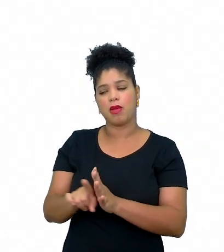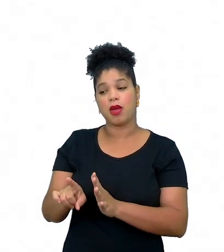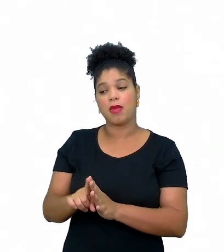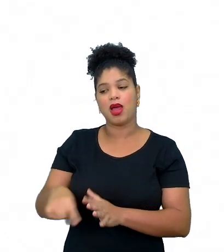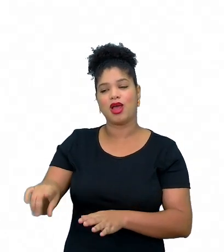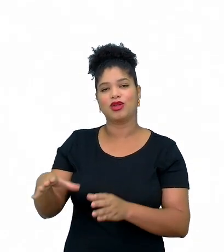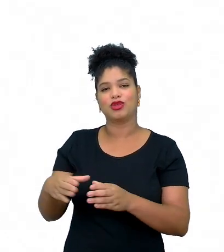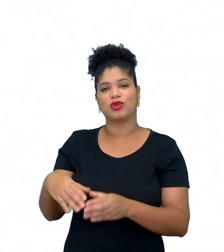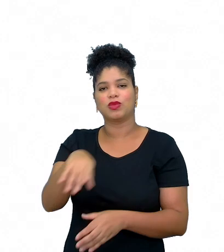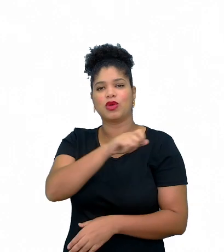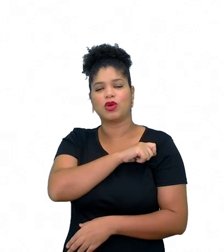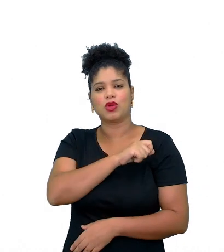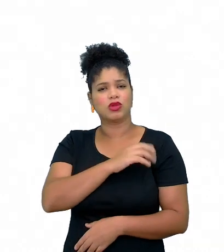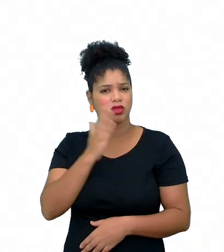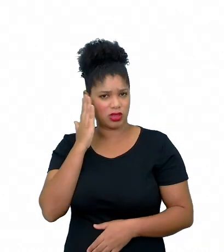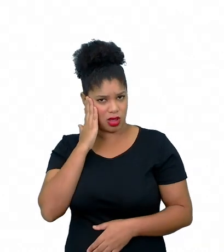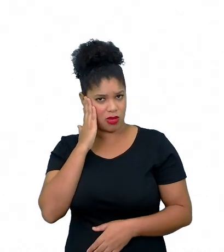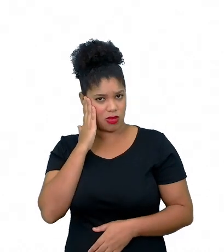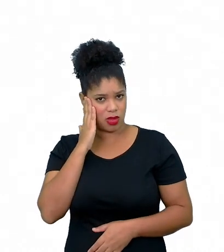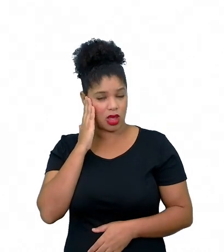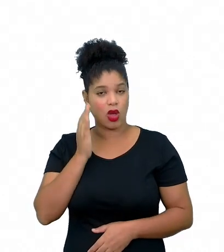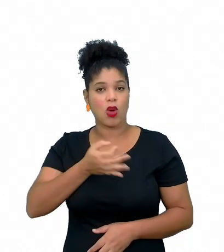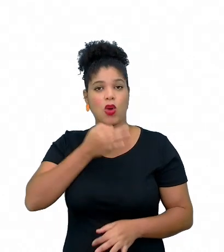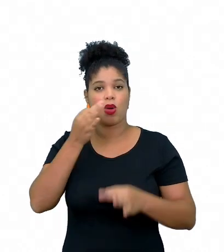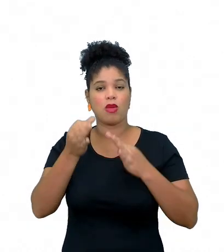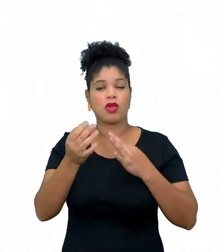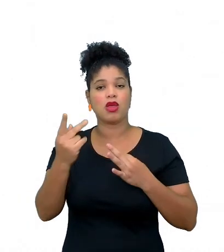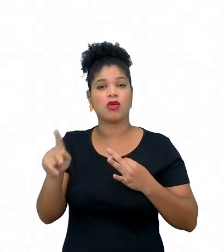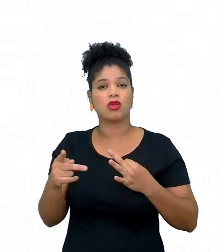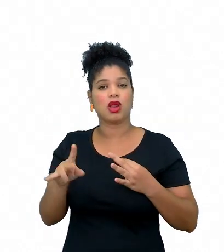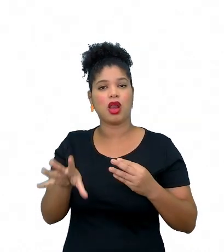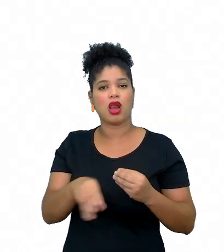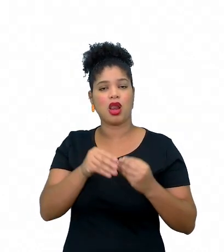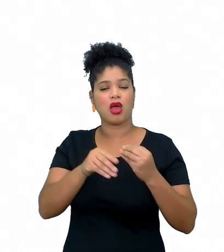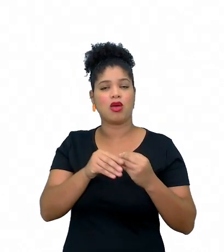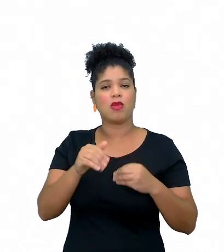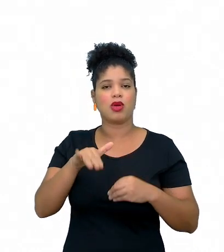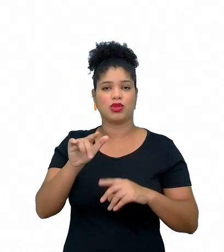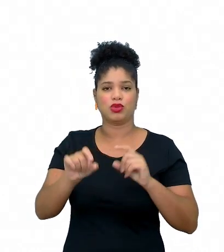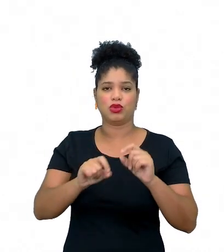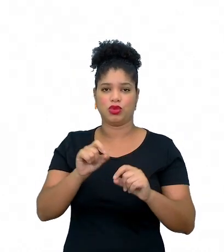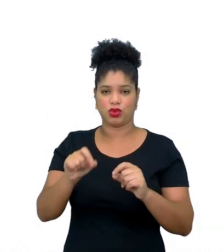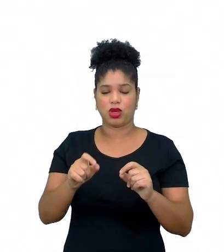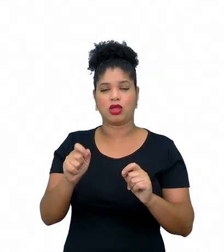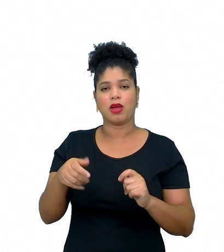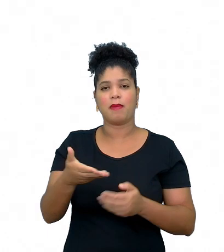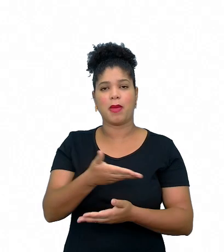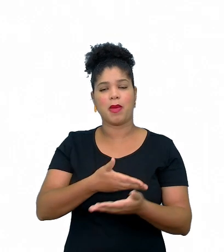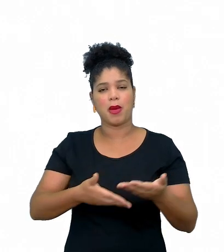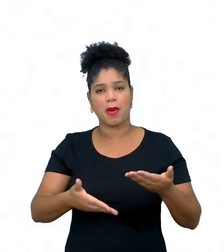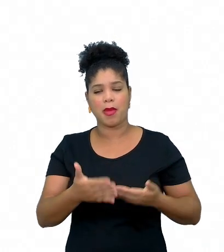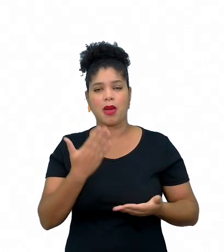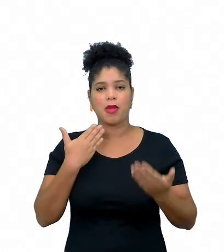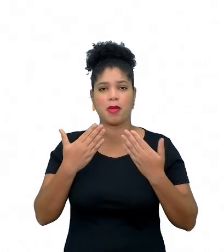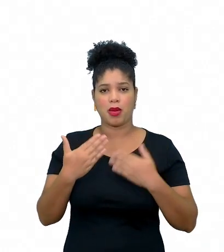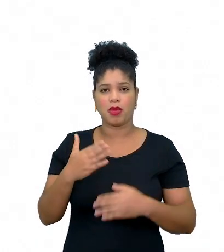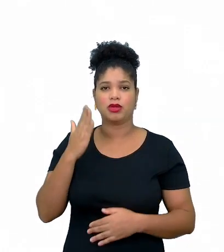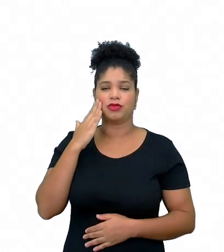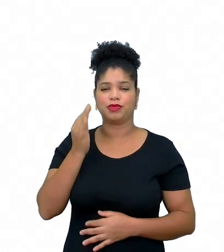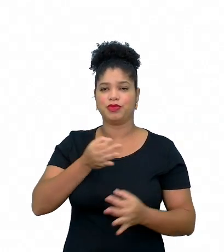ver se realmente tem mais elementos que podem vir à tona nessa discussão. Com certeza tem muitos